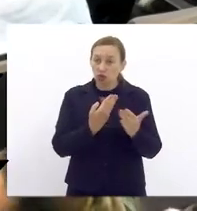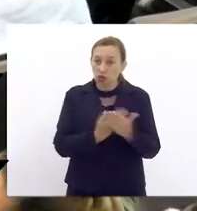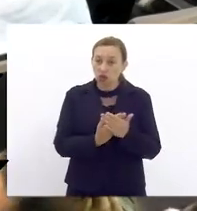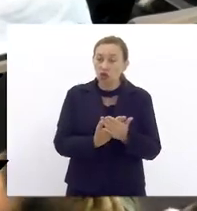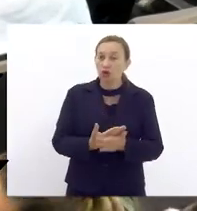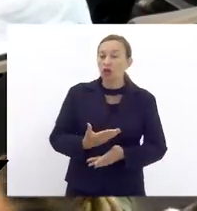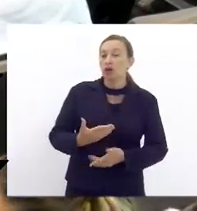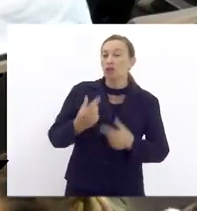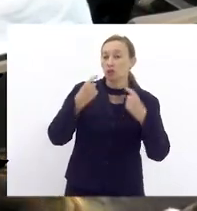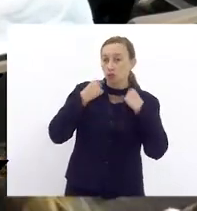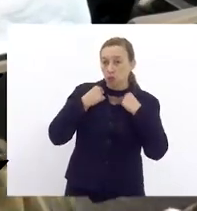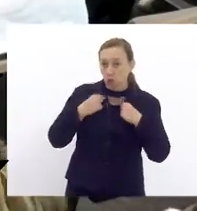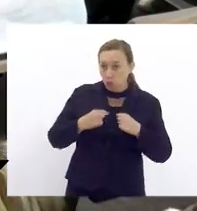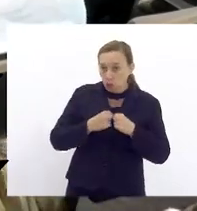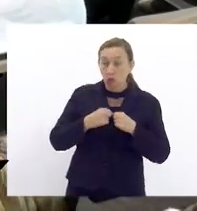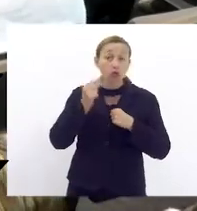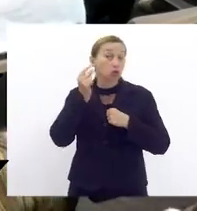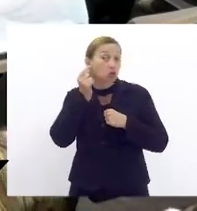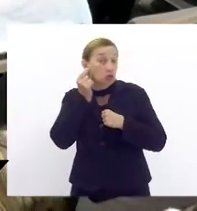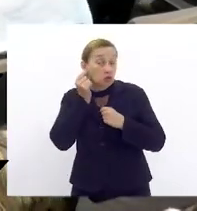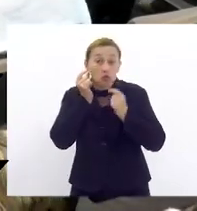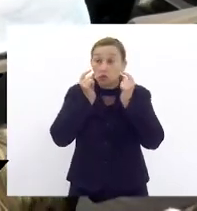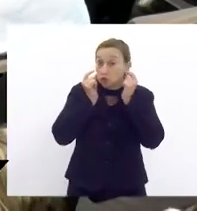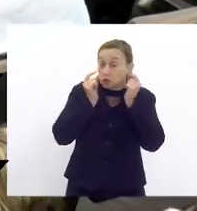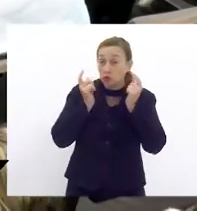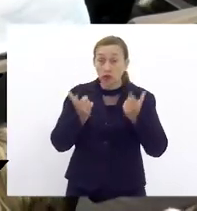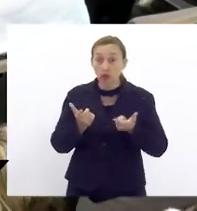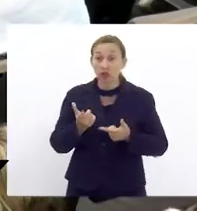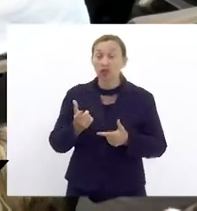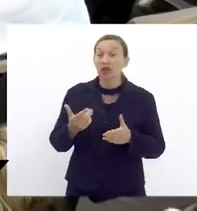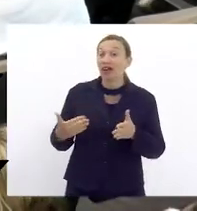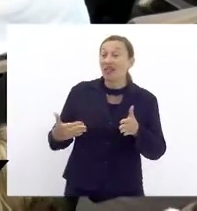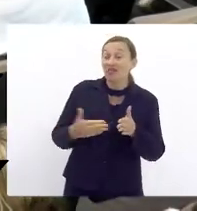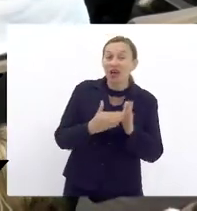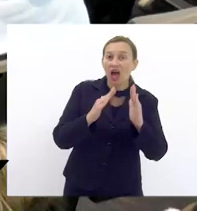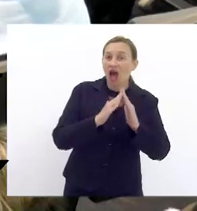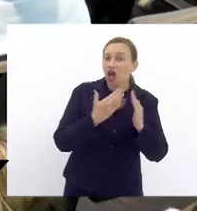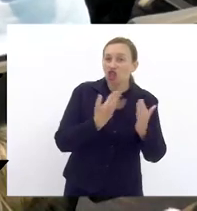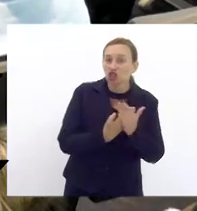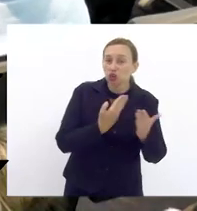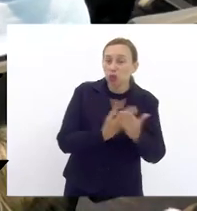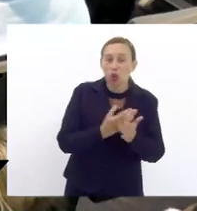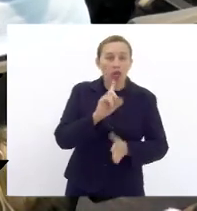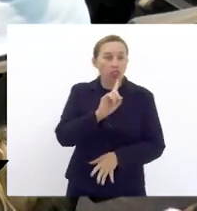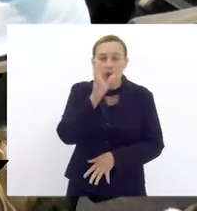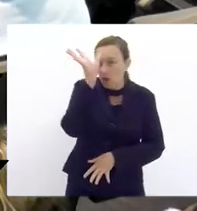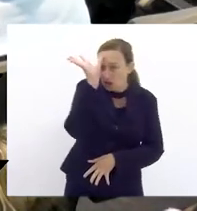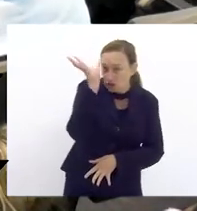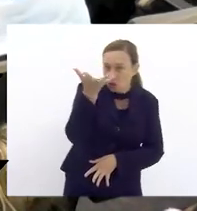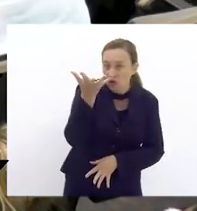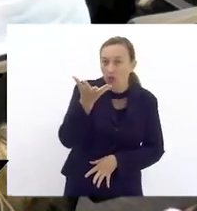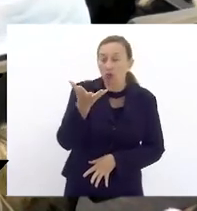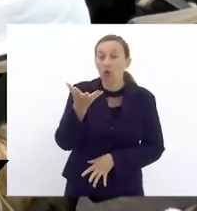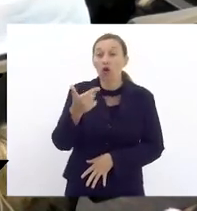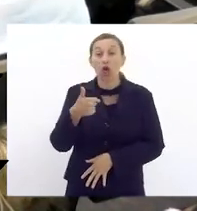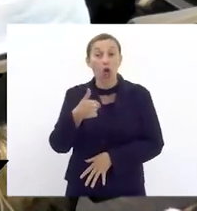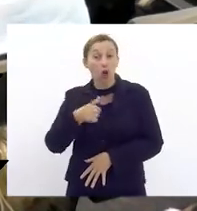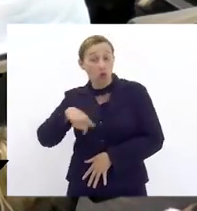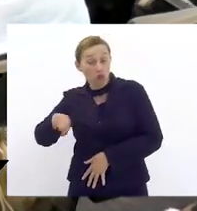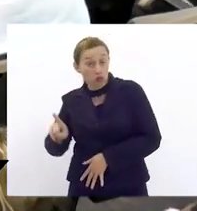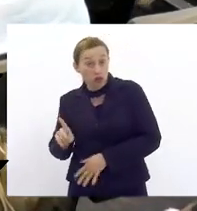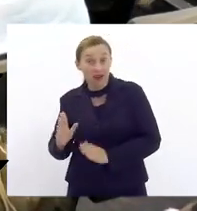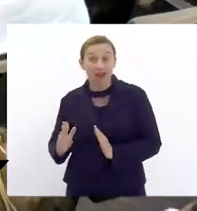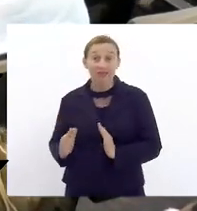meus colares por causa dos meus brincos foi até o Colégio não resolveu aí eu fui